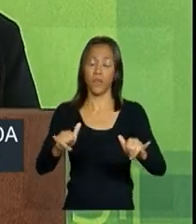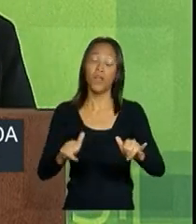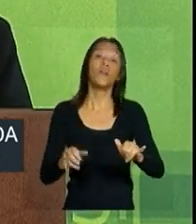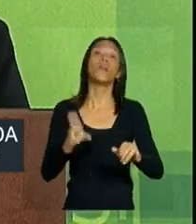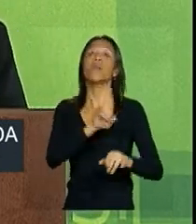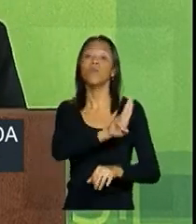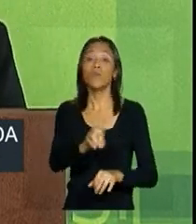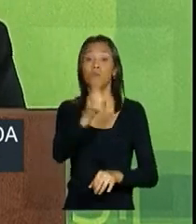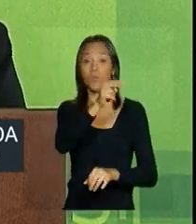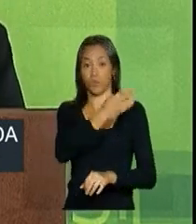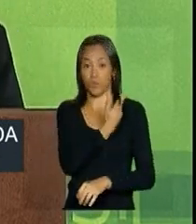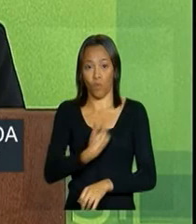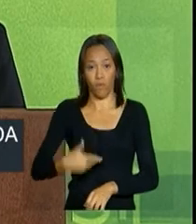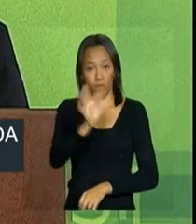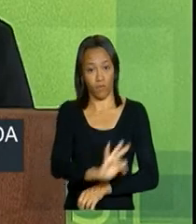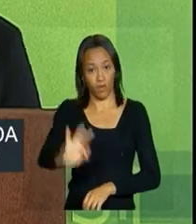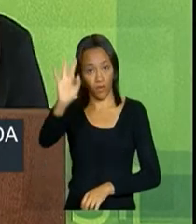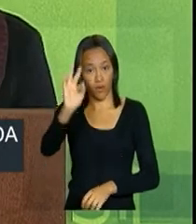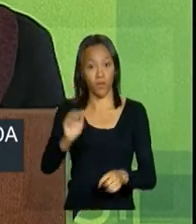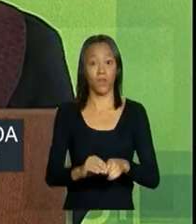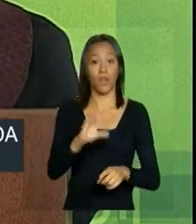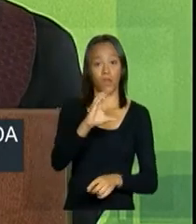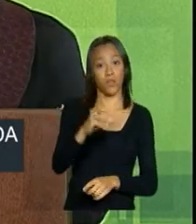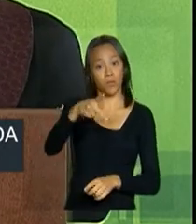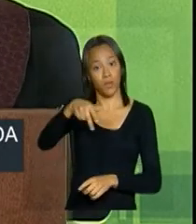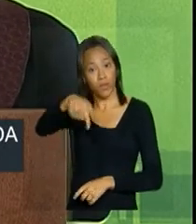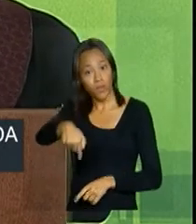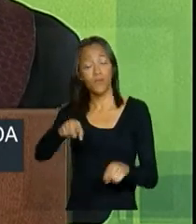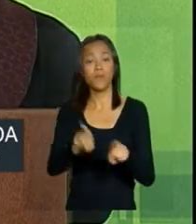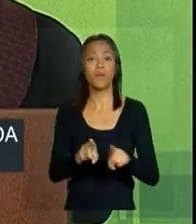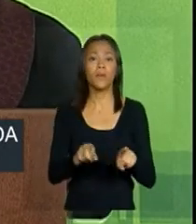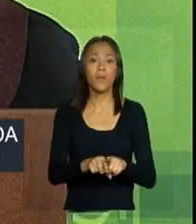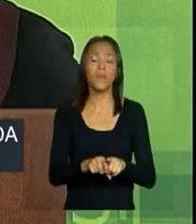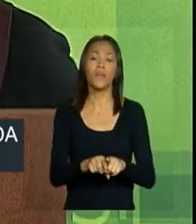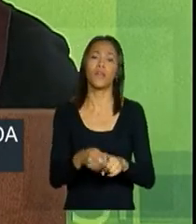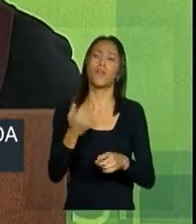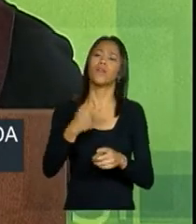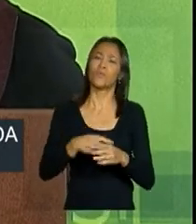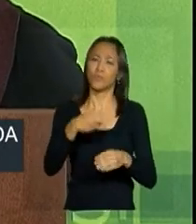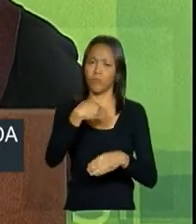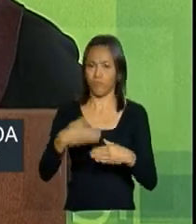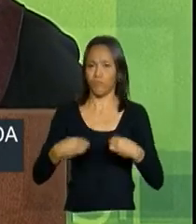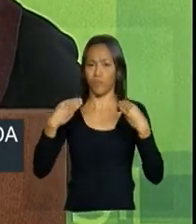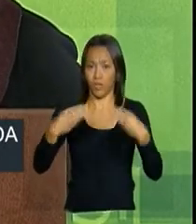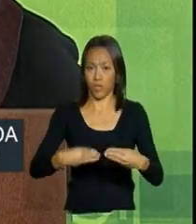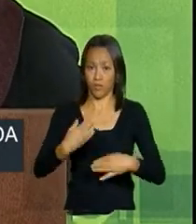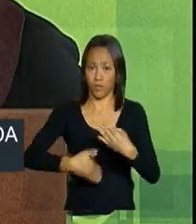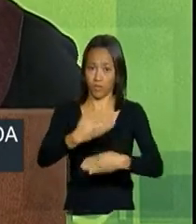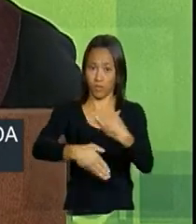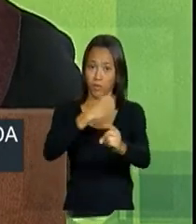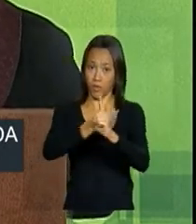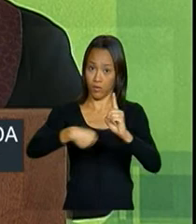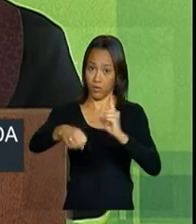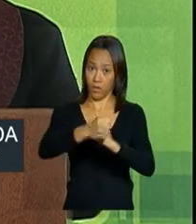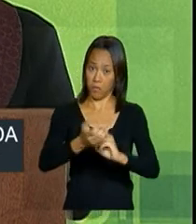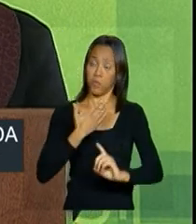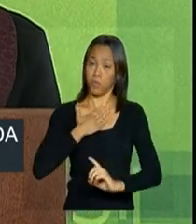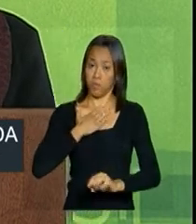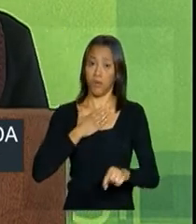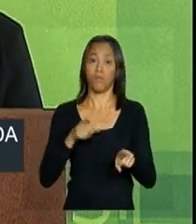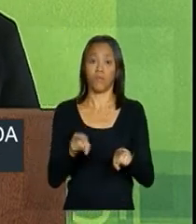em nome do governo federal e nome da SPM em nome do ministério Desenvolvimento Social e do meu próprio